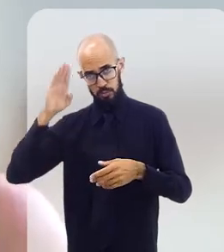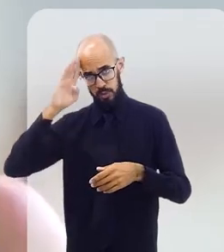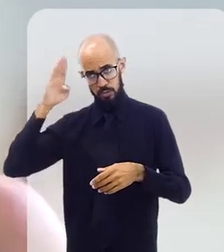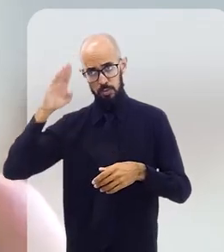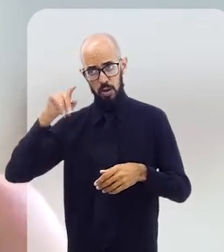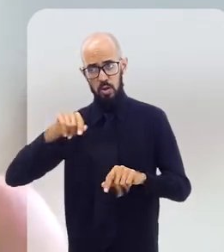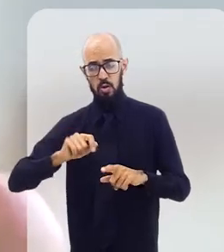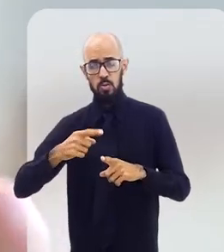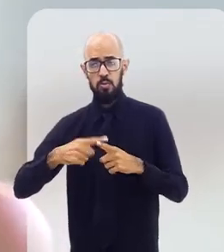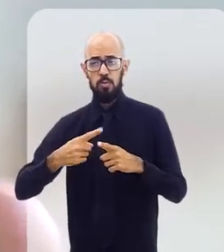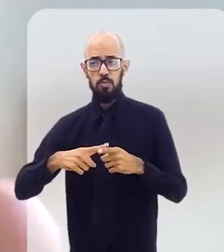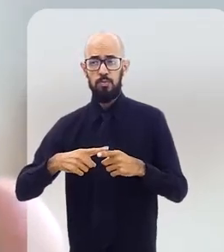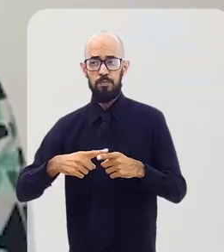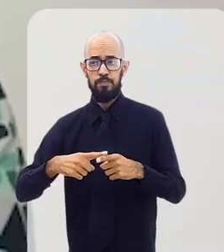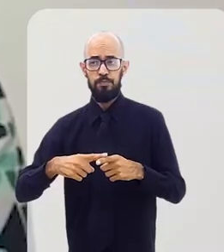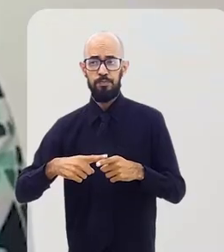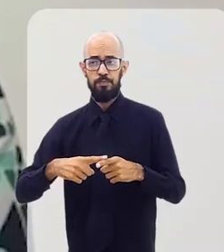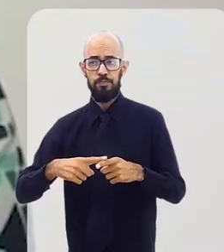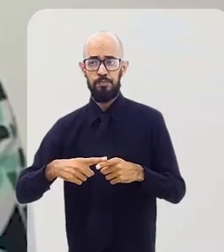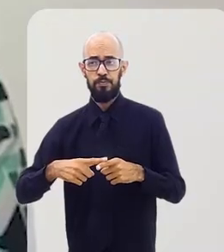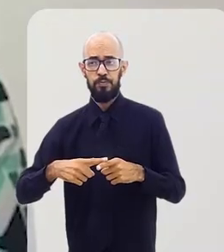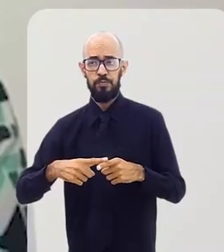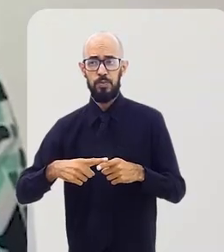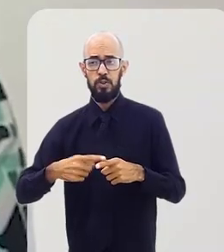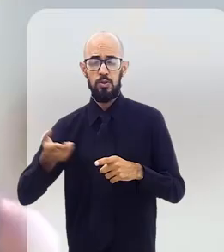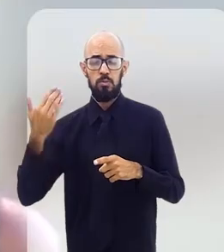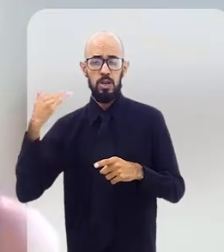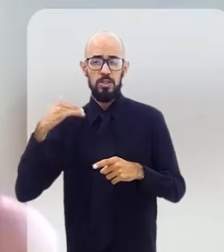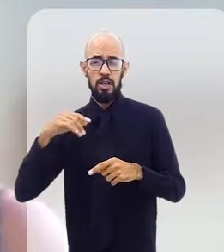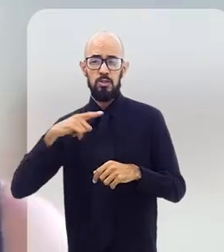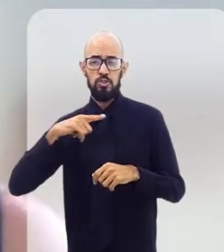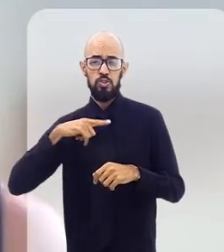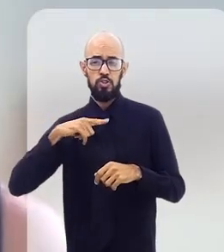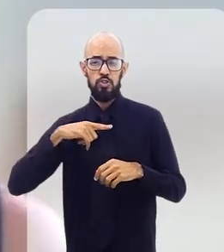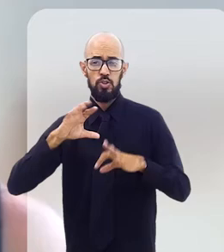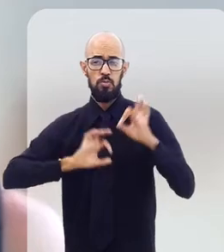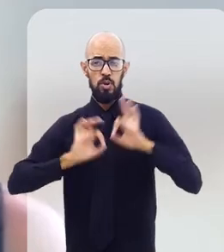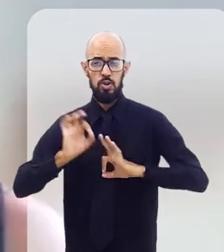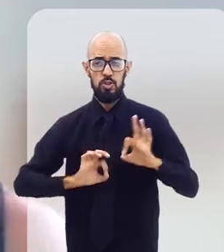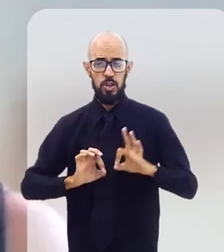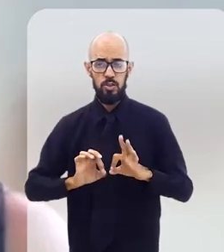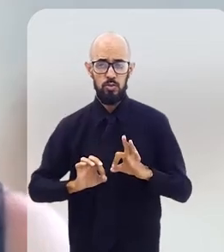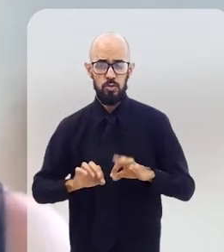empresa, depois disso tudo, precisa se reinventar. Ano passado, a gente tinha um projeto